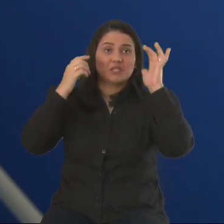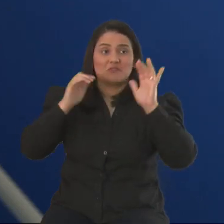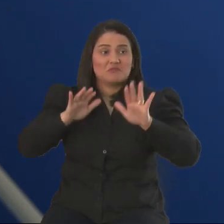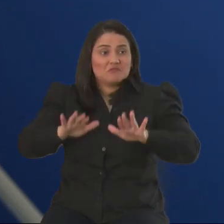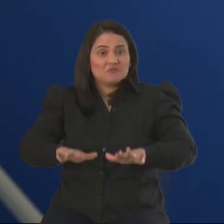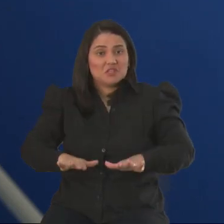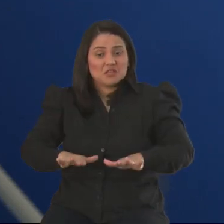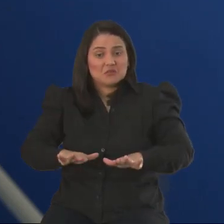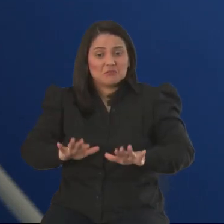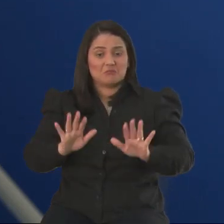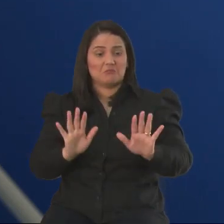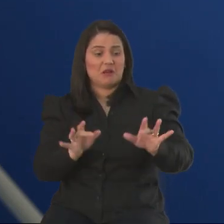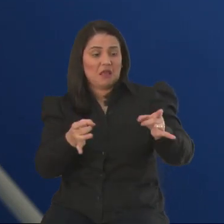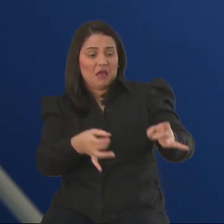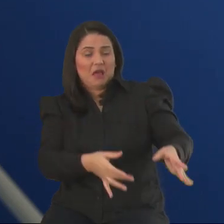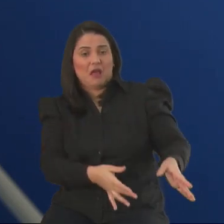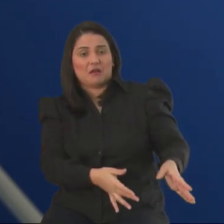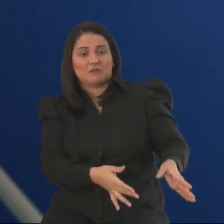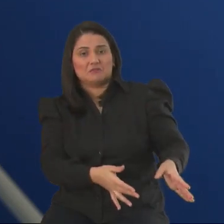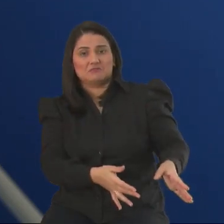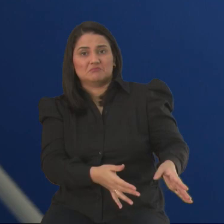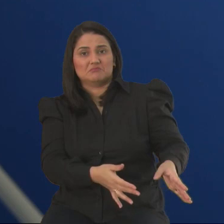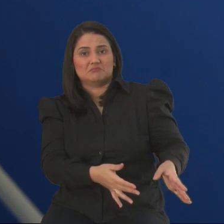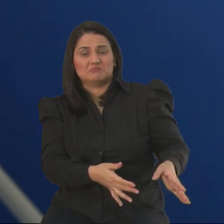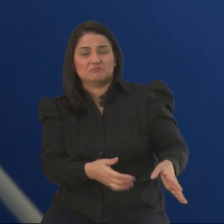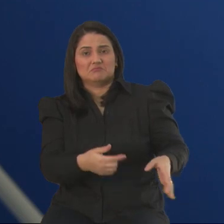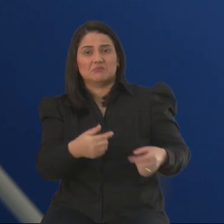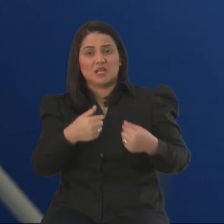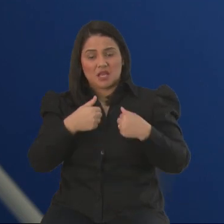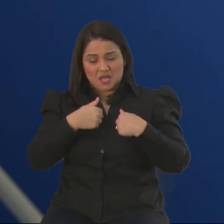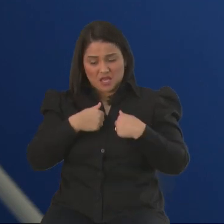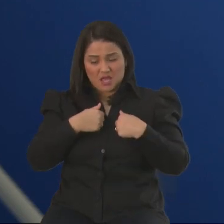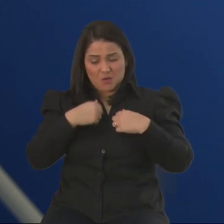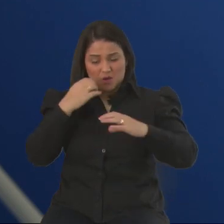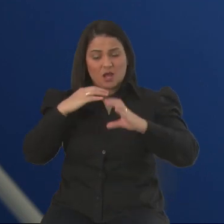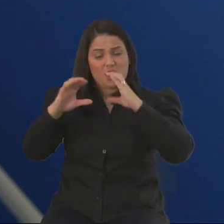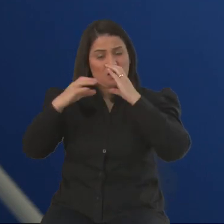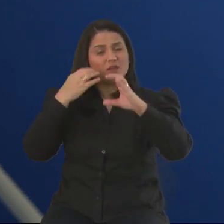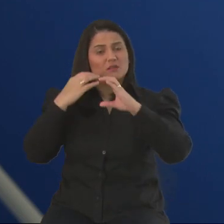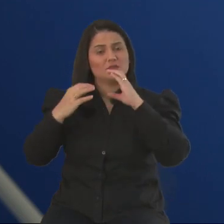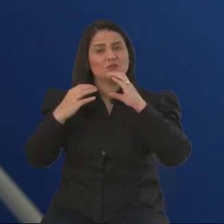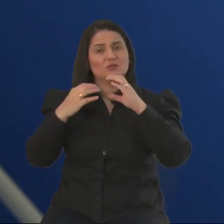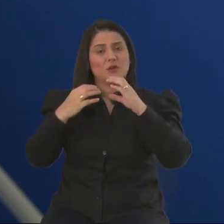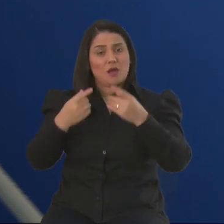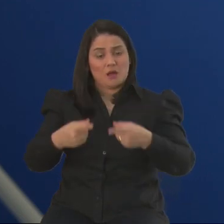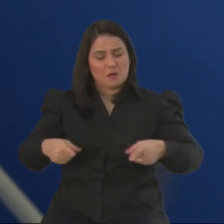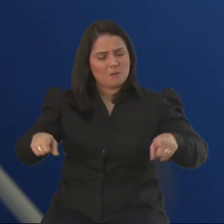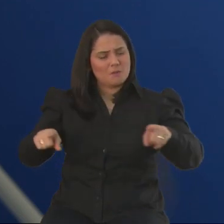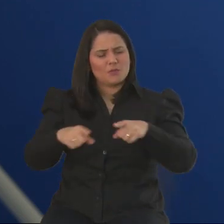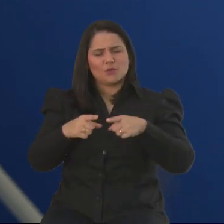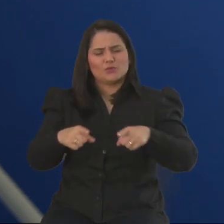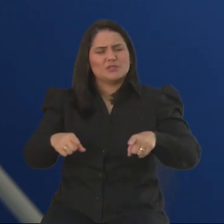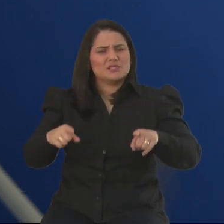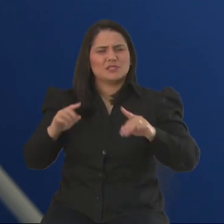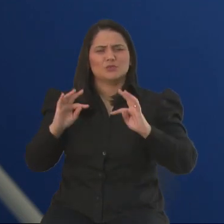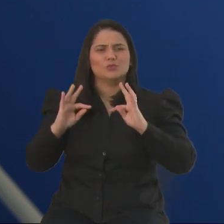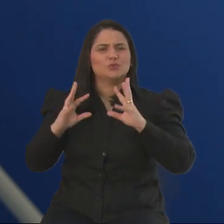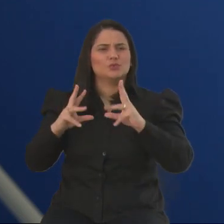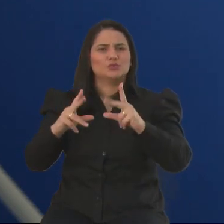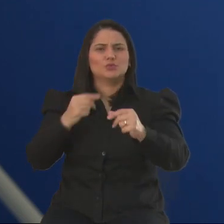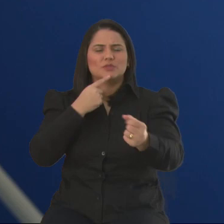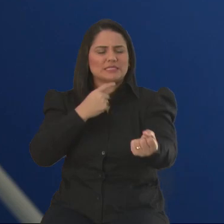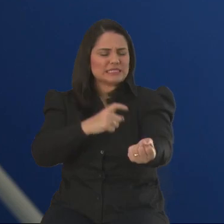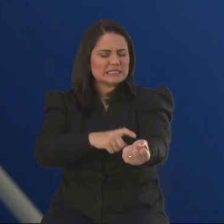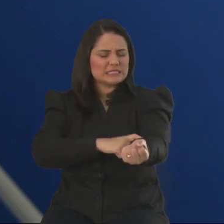ou passo. Sei que canto e a canção é tudo. Tem sangue eterno, a asa